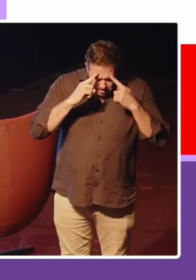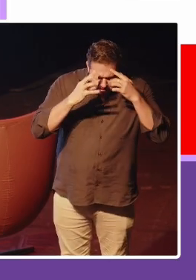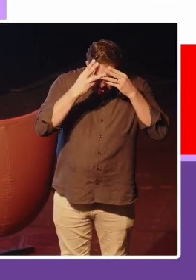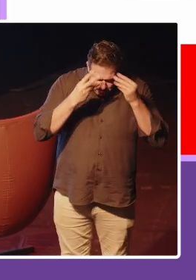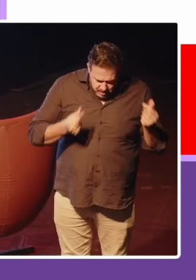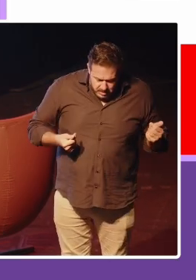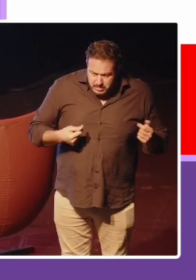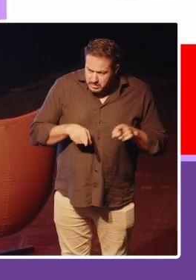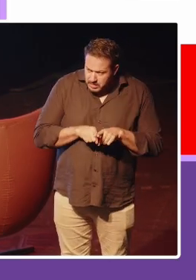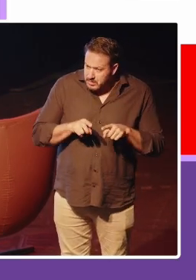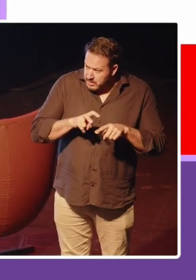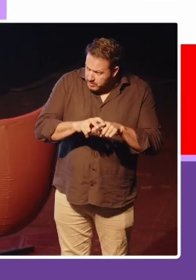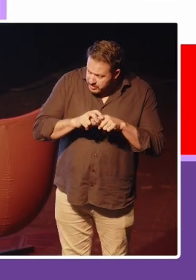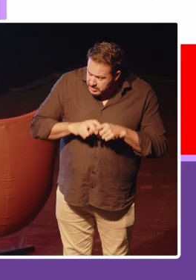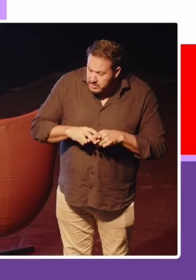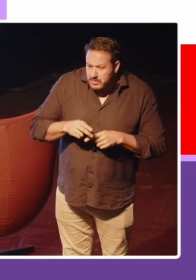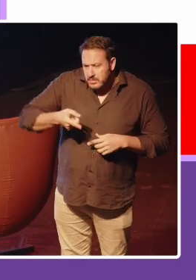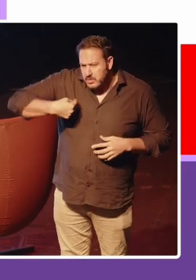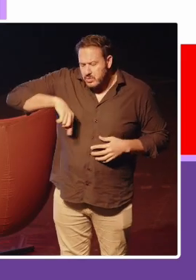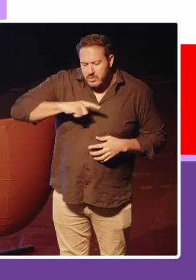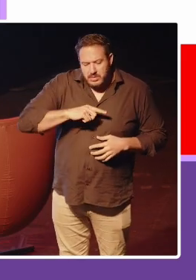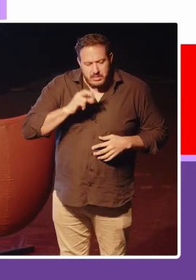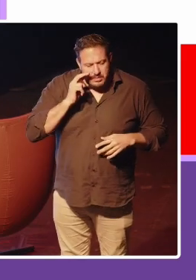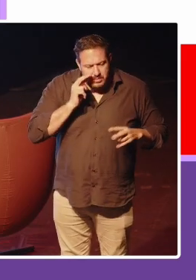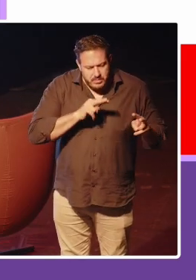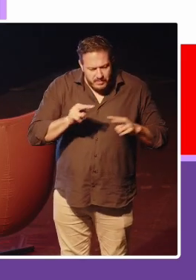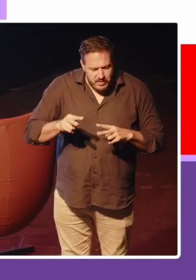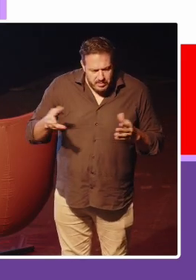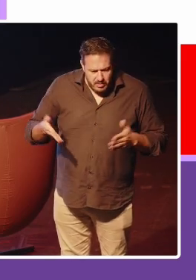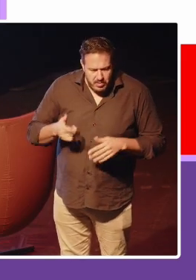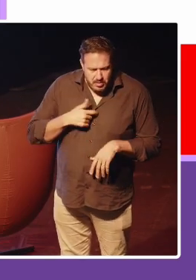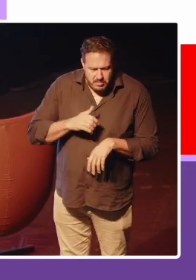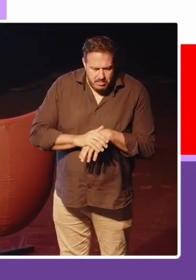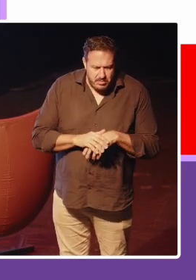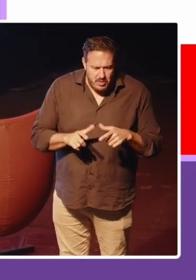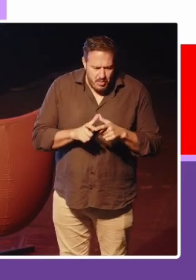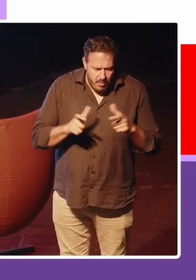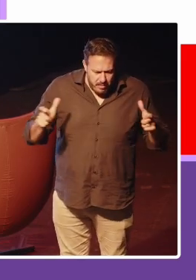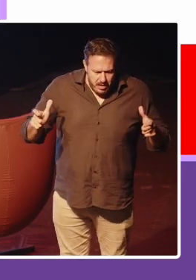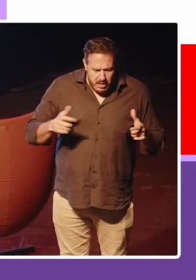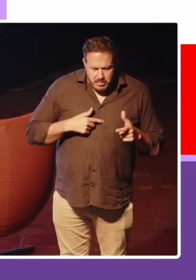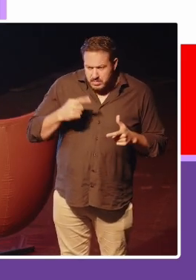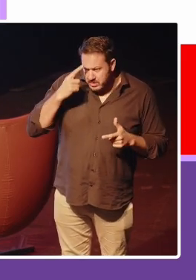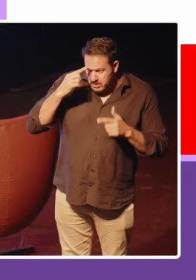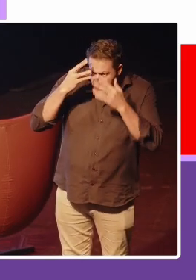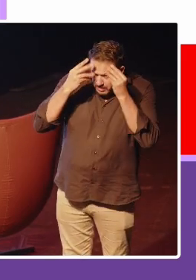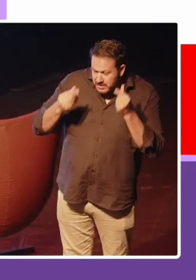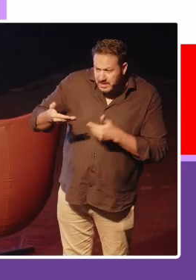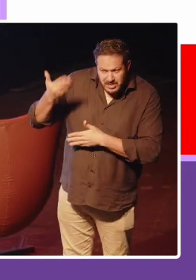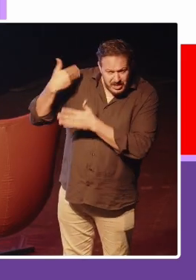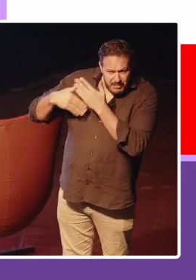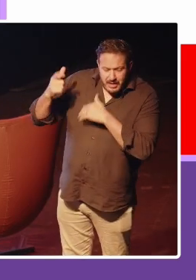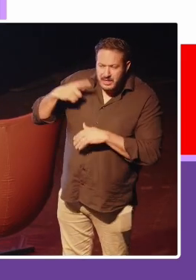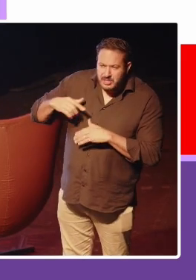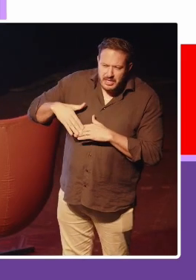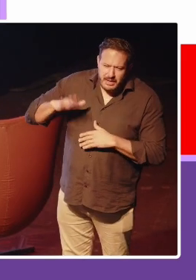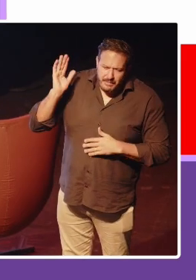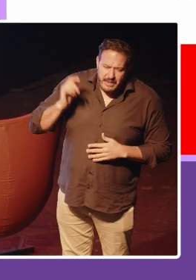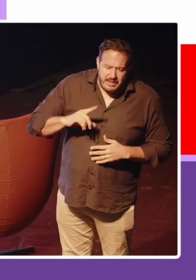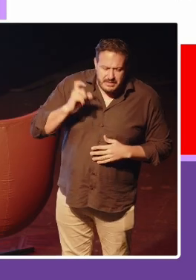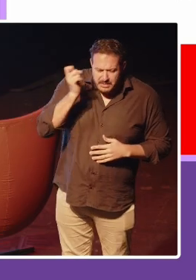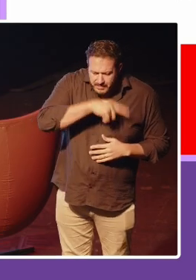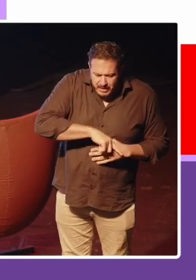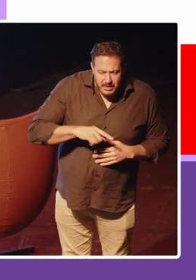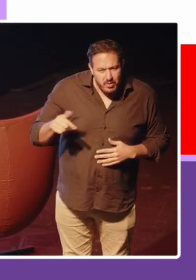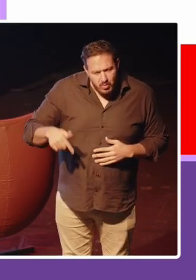Então, é por isso que nós estamos vendo um aumento frequente, né, de demência. Antigamente era uma coisa mais rara, hoje em